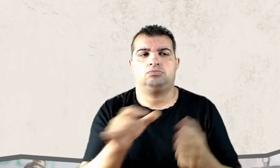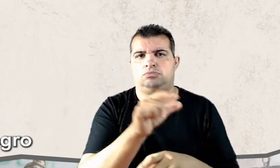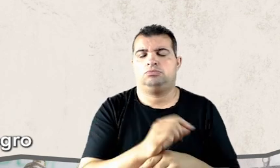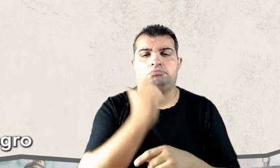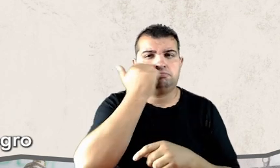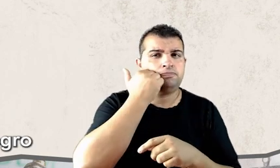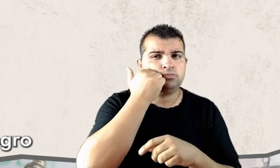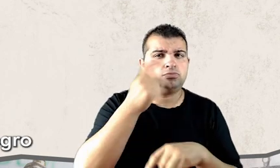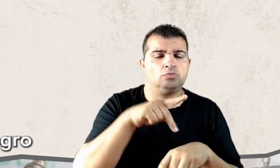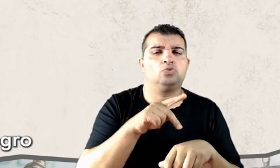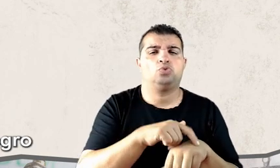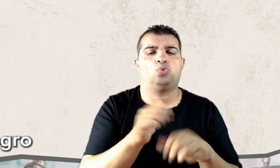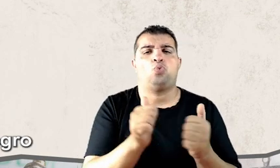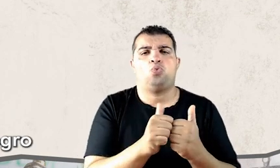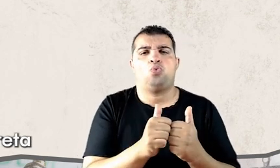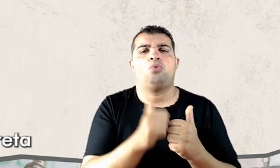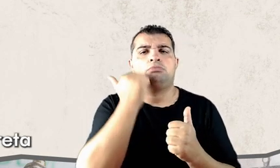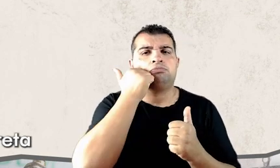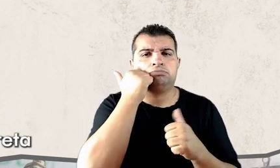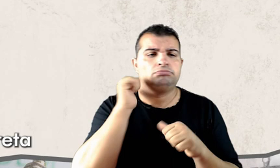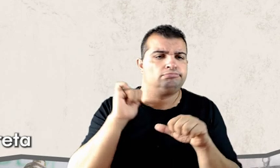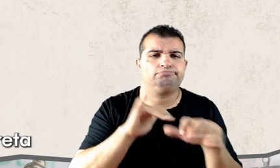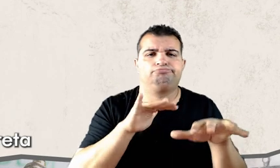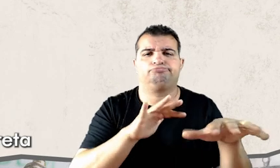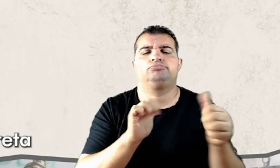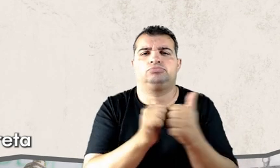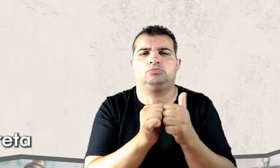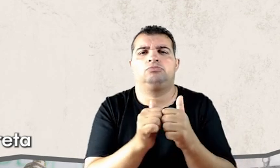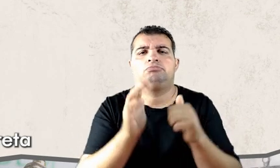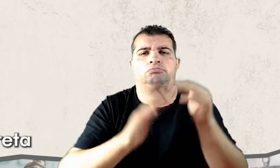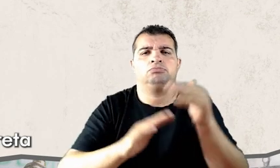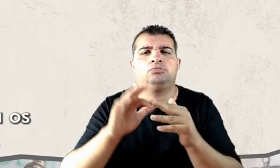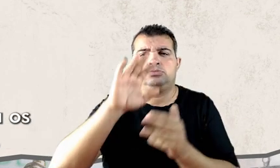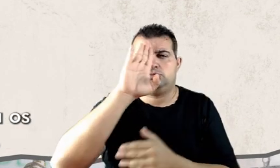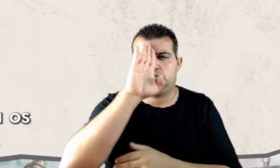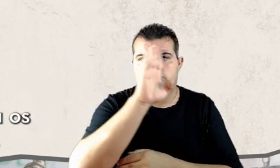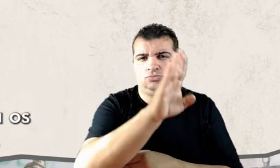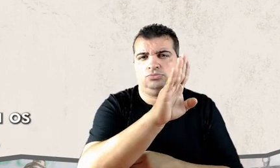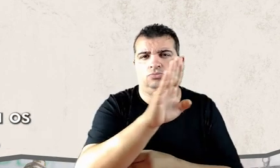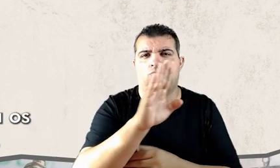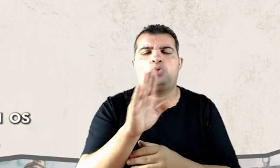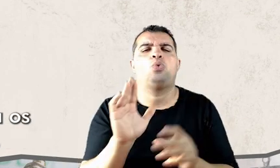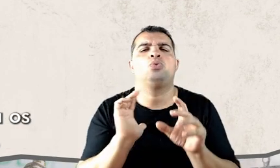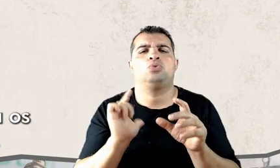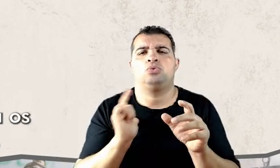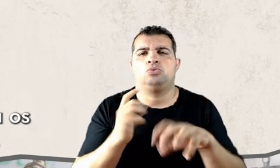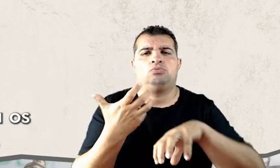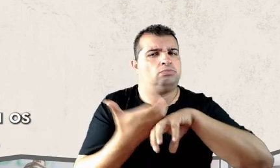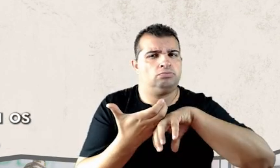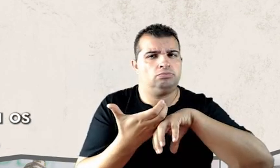negra, quando nós do movimento negro estamos fazendo uma ação direta para o Conselho Federal e para